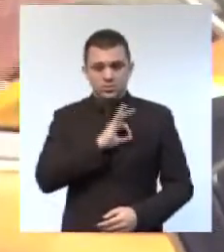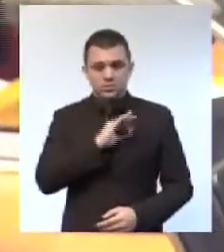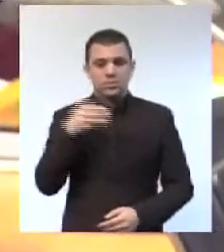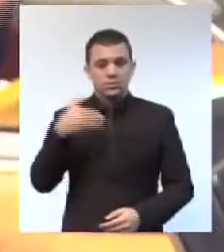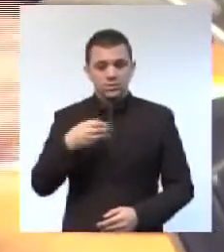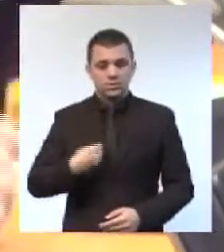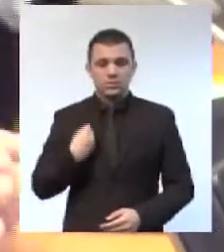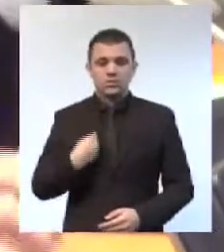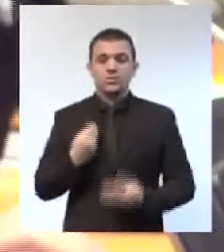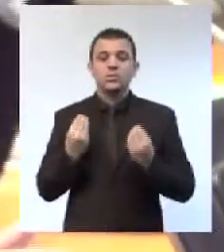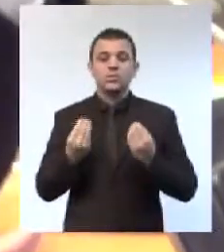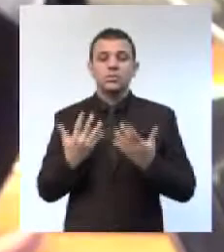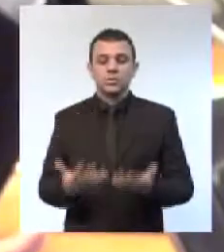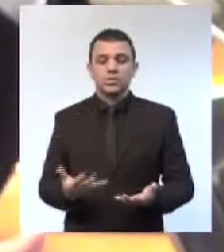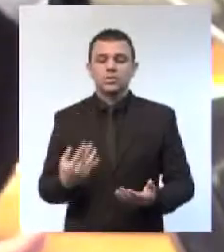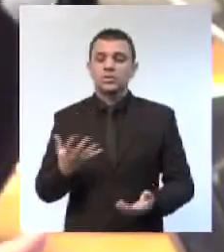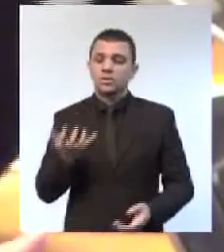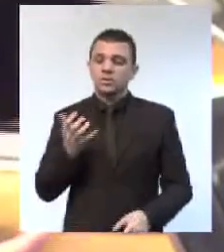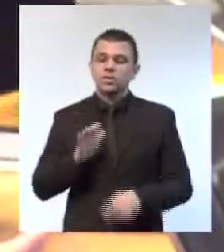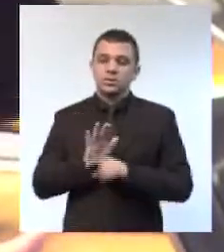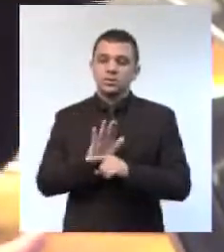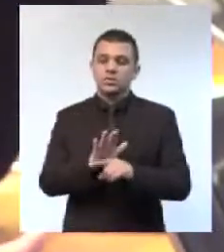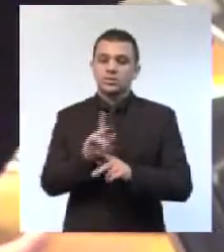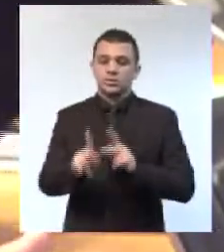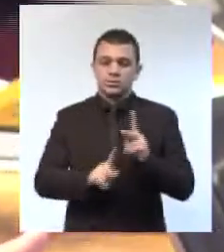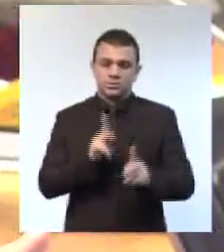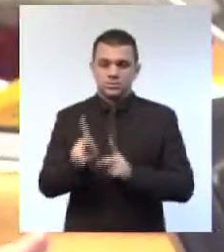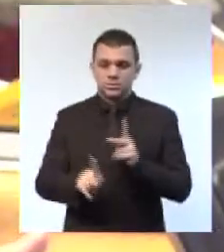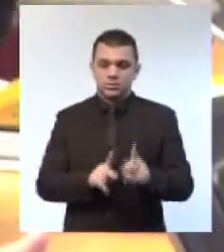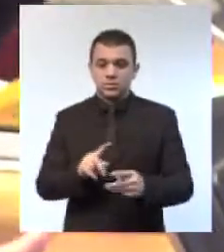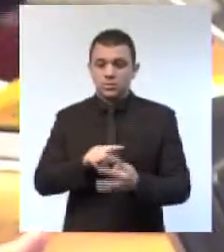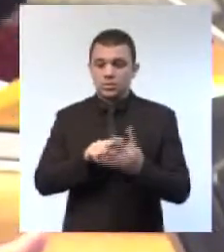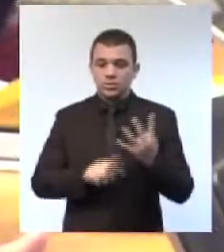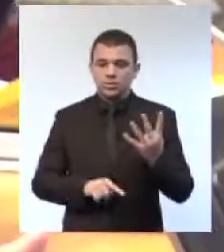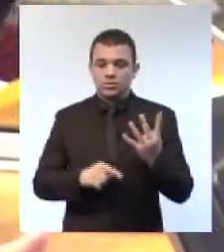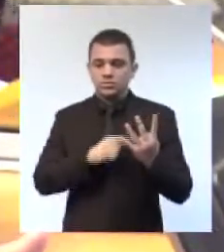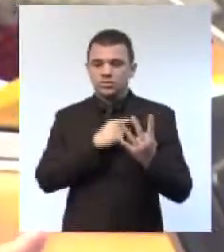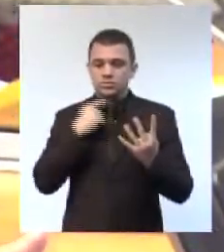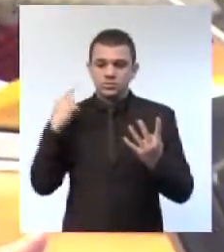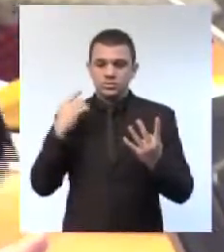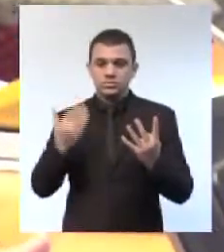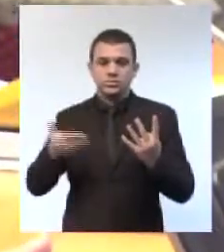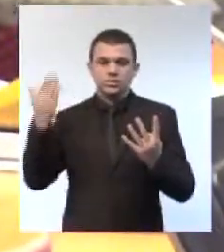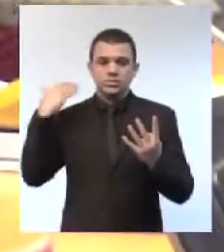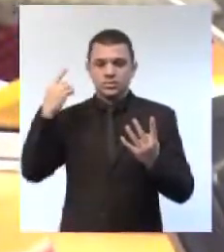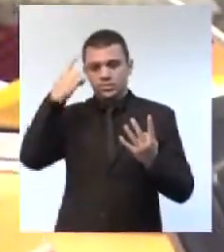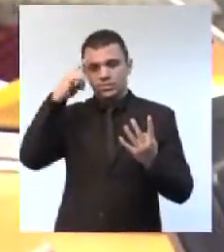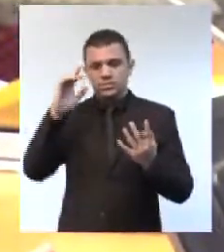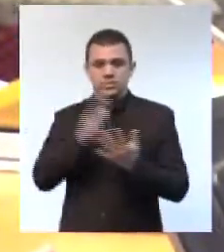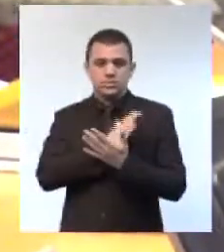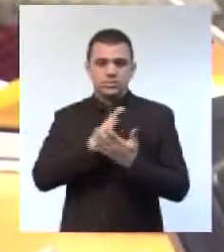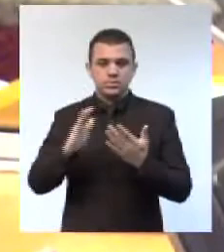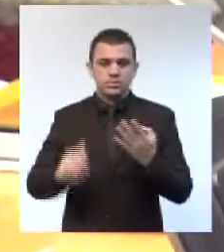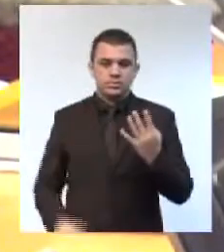defender a população, são mortos. 4 policiais são mortos.